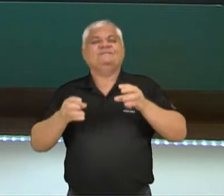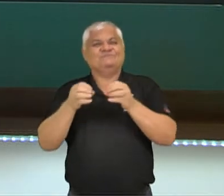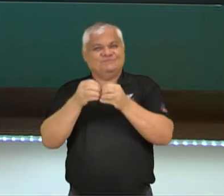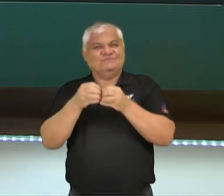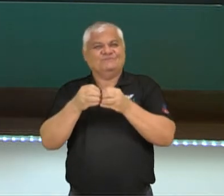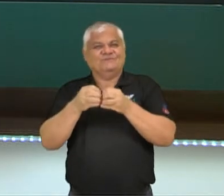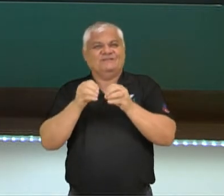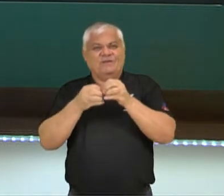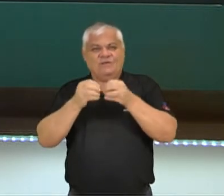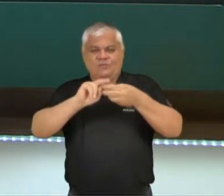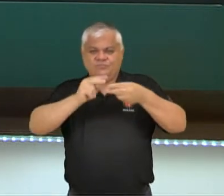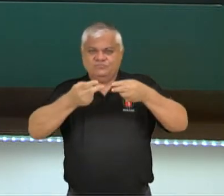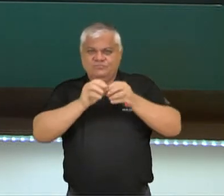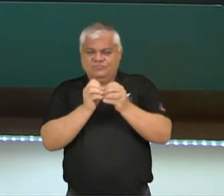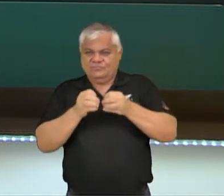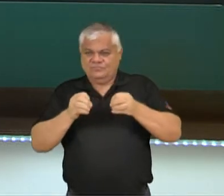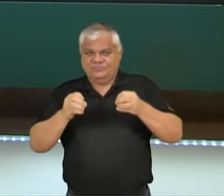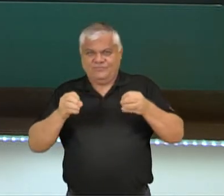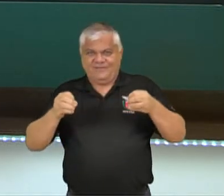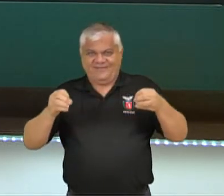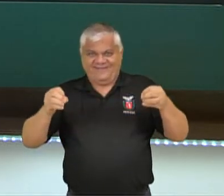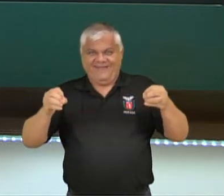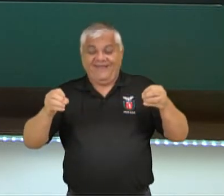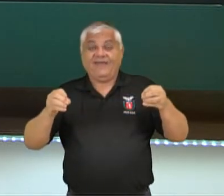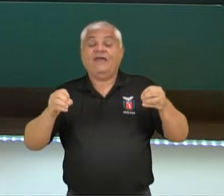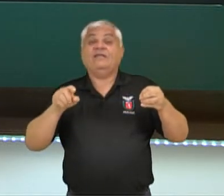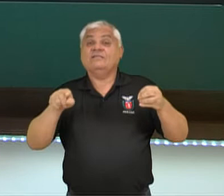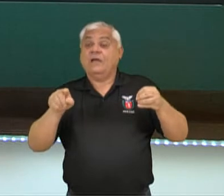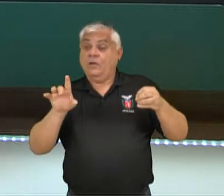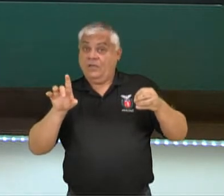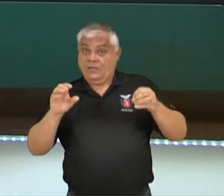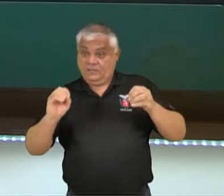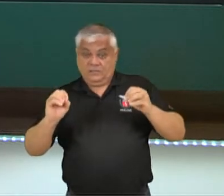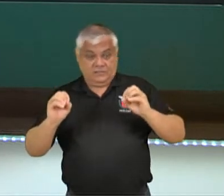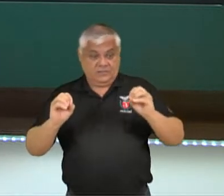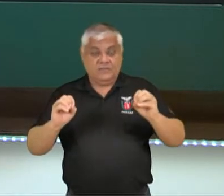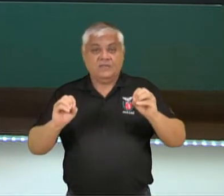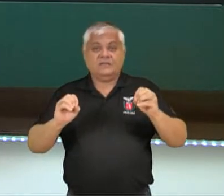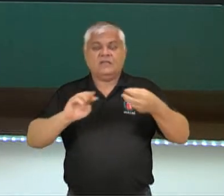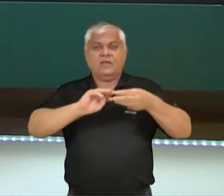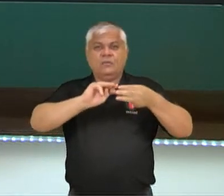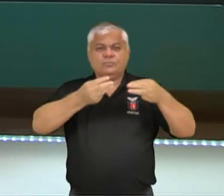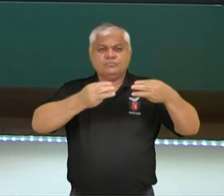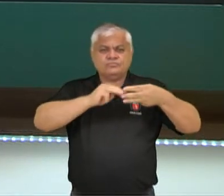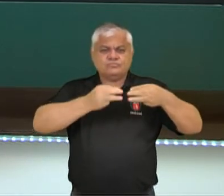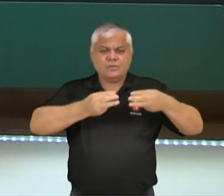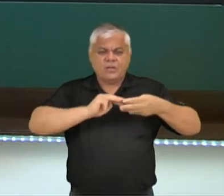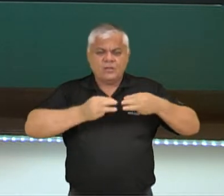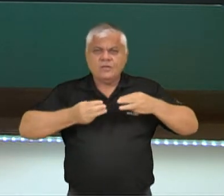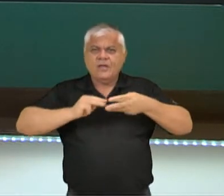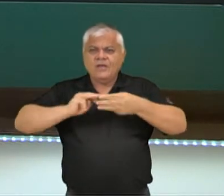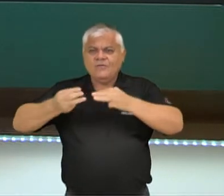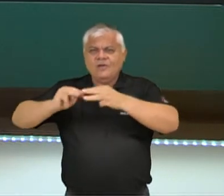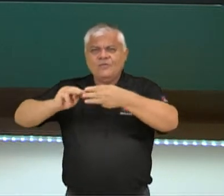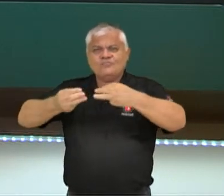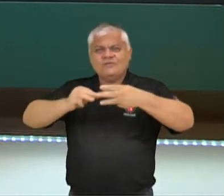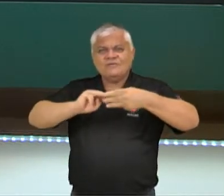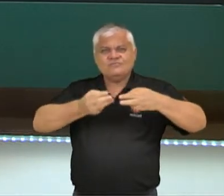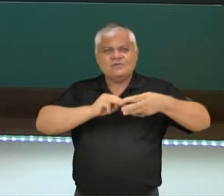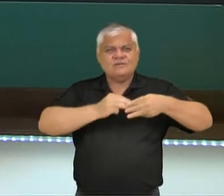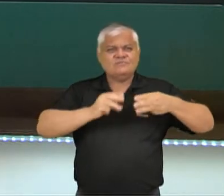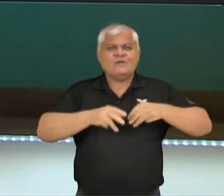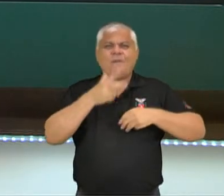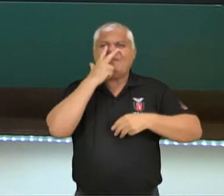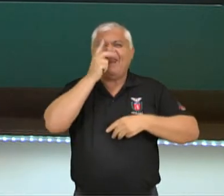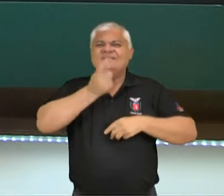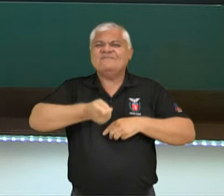eles migram para lados opostos da célula. E desse centríolo partem fibras do fuso, como se fossem varas de